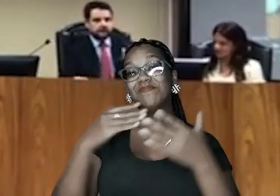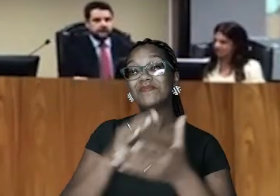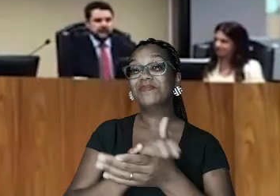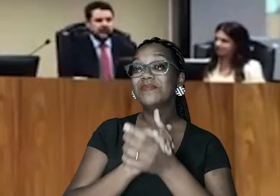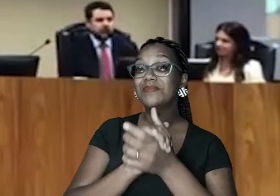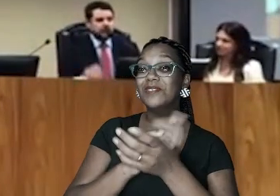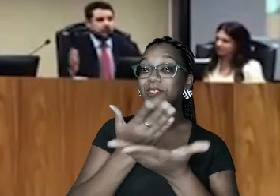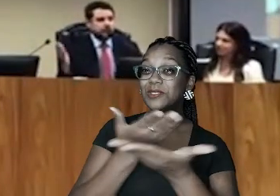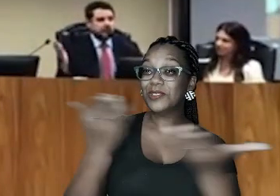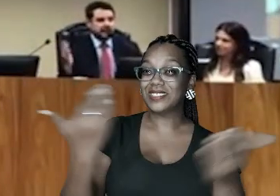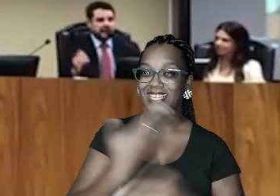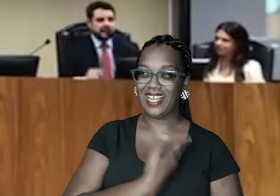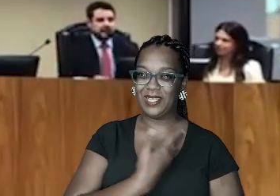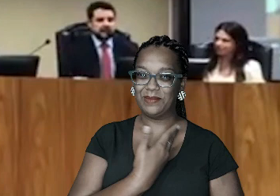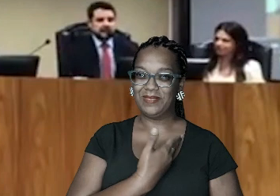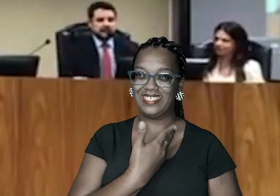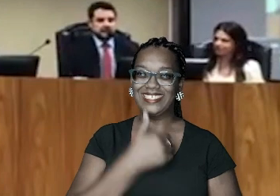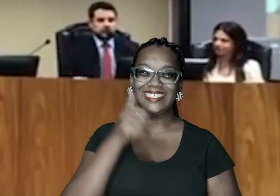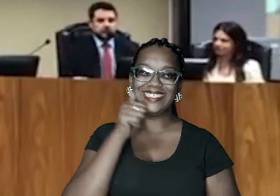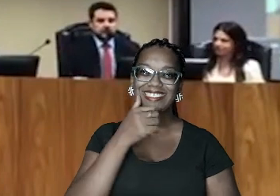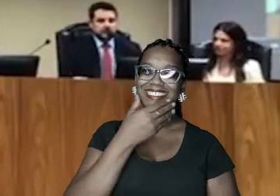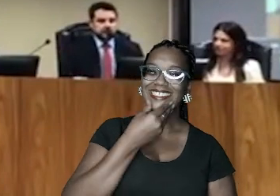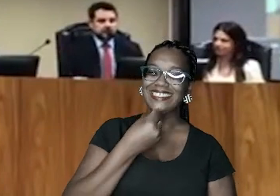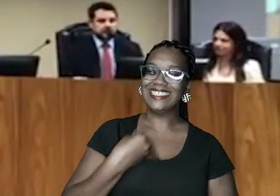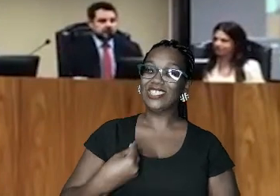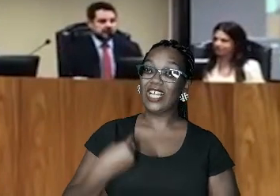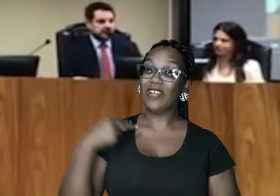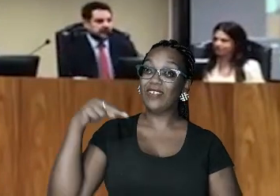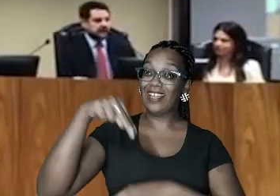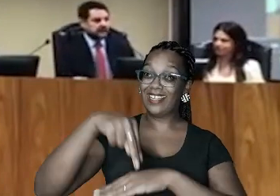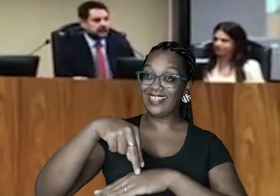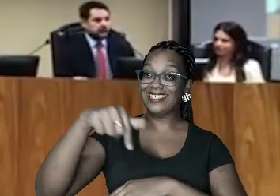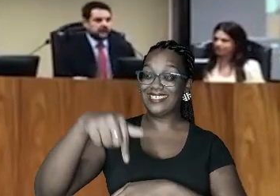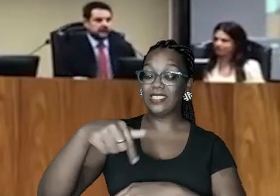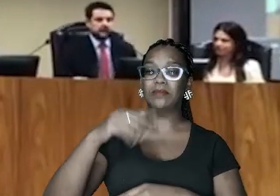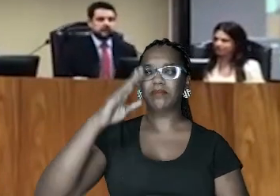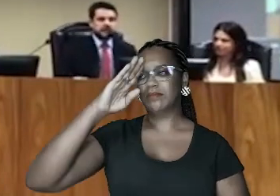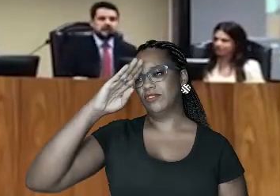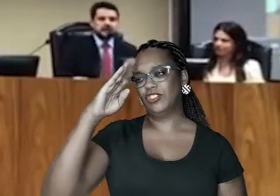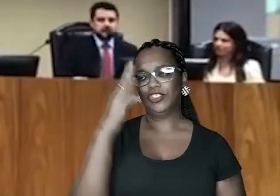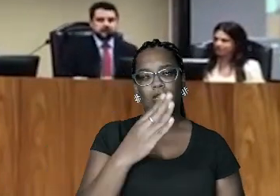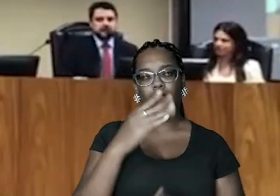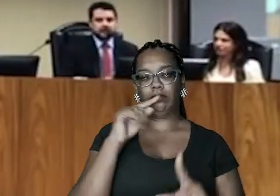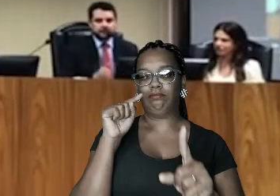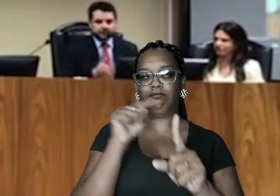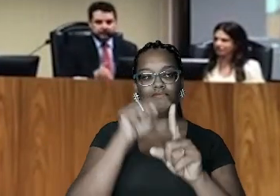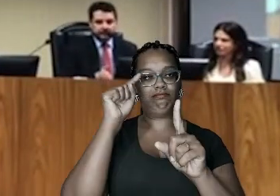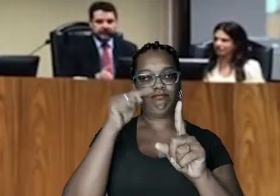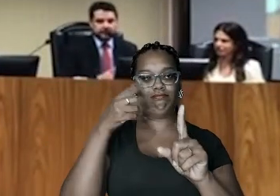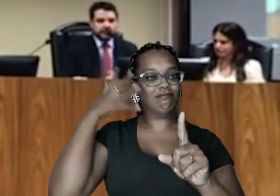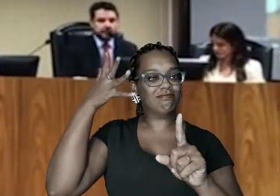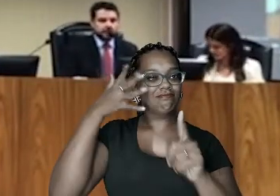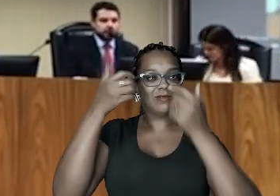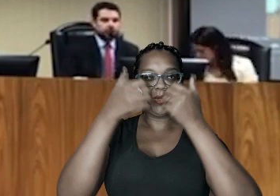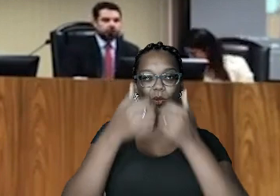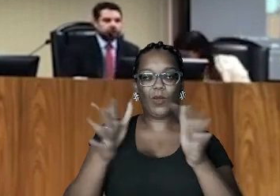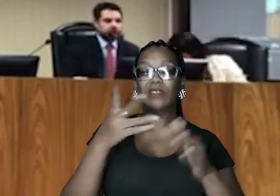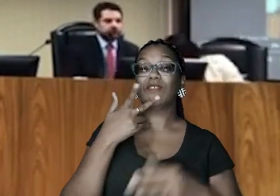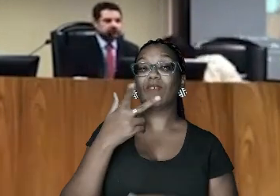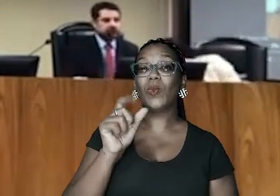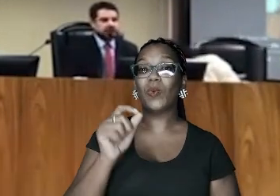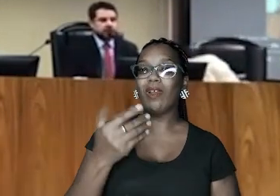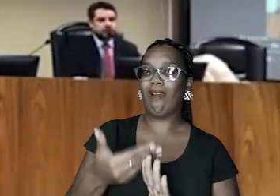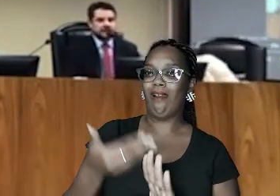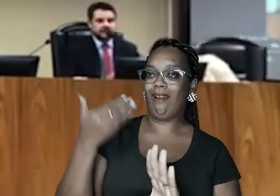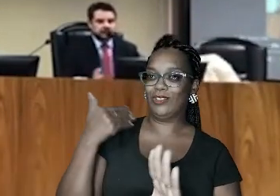aqui a honra cumprimentar todos os amigos e amigas aqui na audiência e dizer que eu vou então direto aqui para o ponto